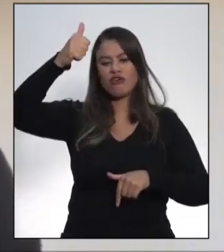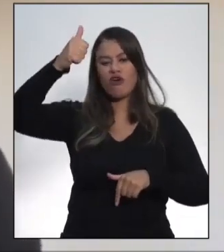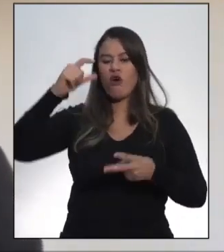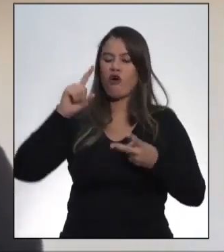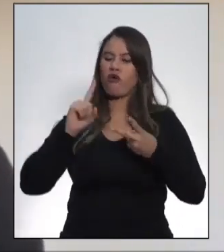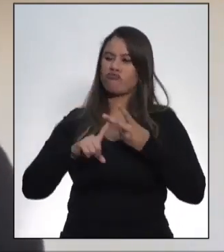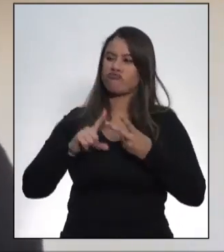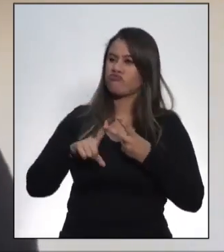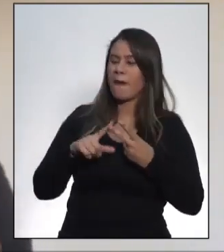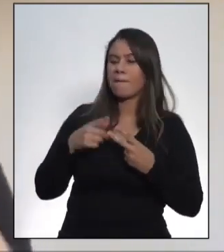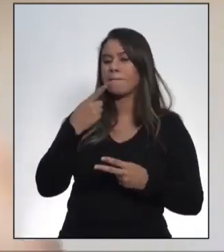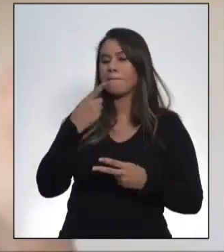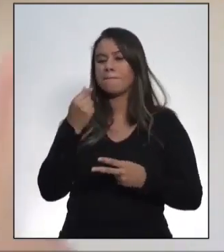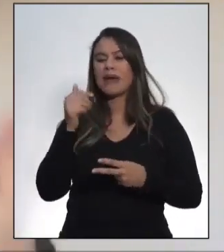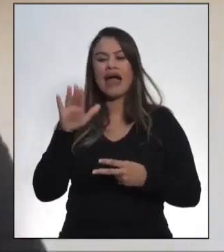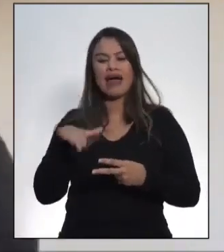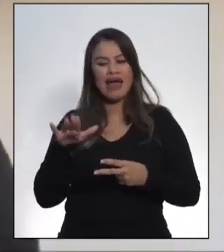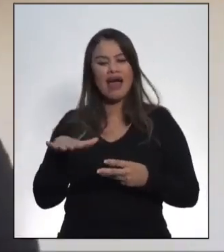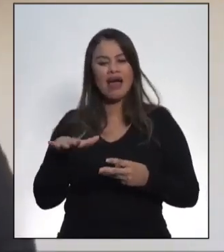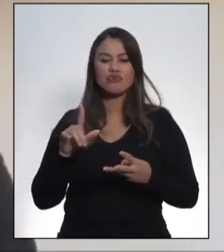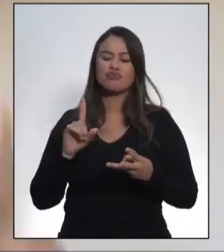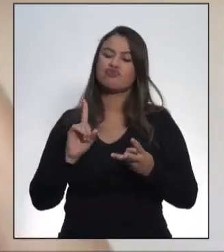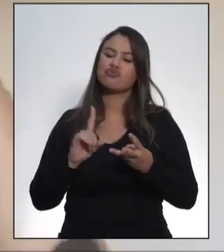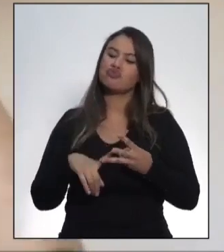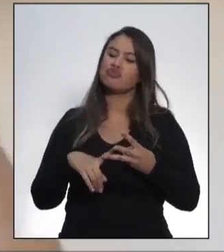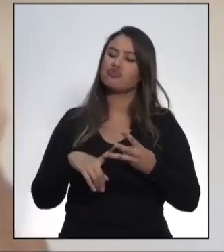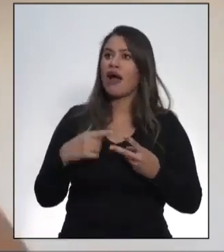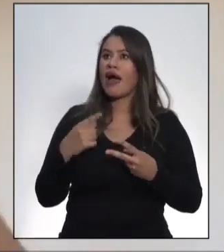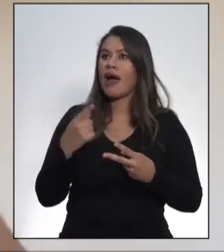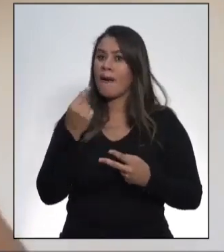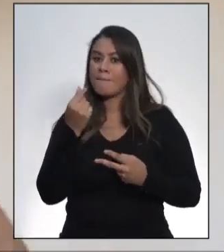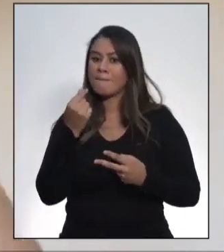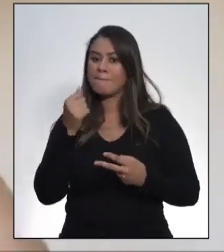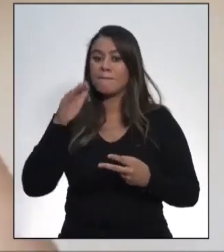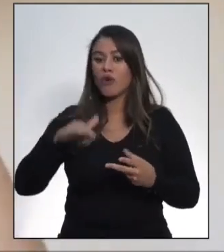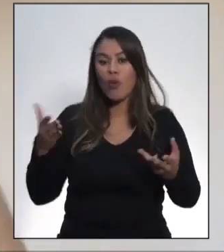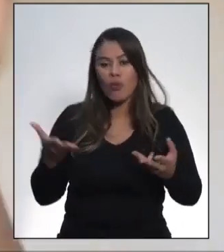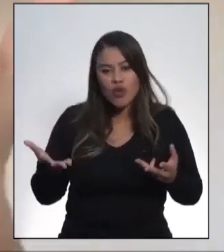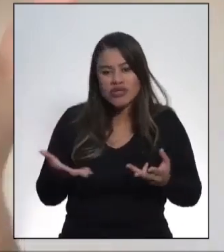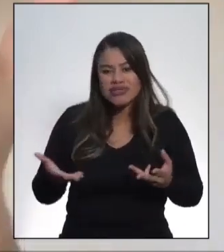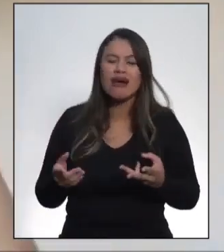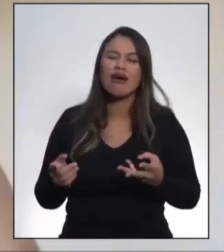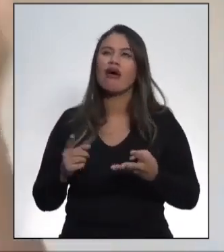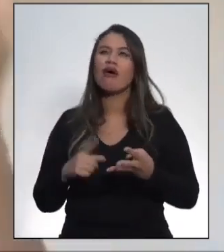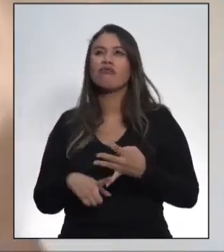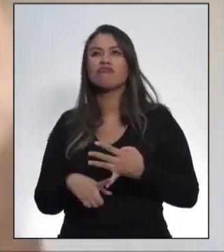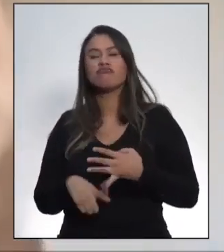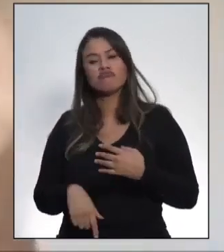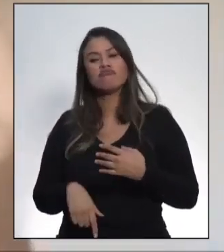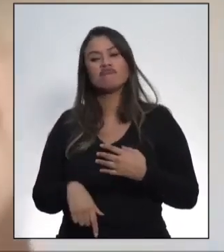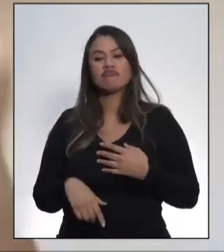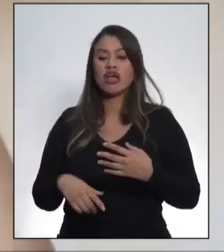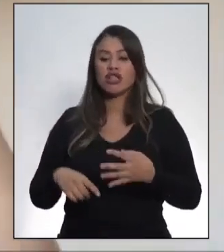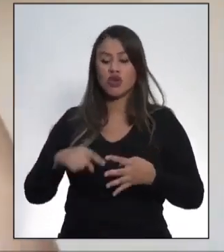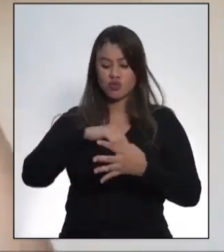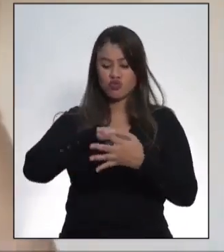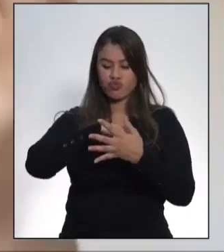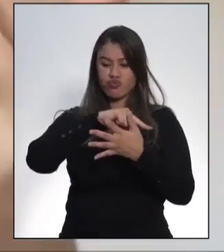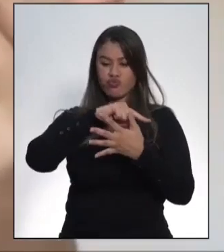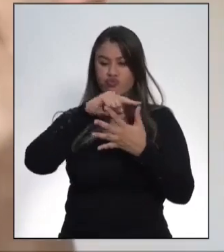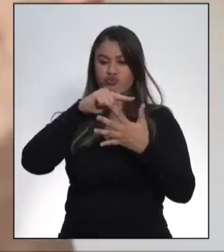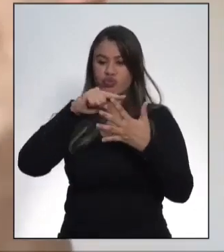promoção? Então, como você comunica? Quem está ao teu redor? O que você vai vender? Onde?